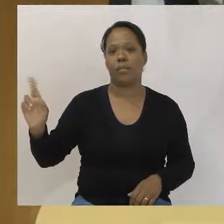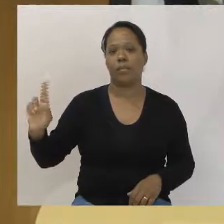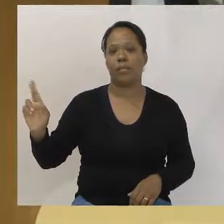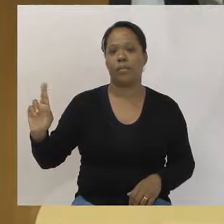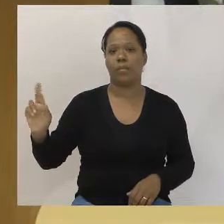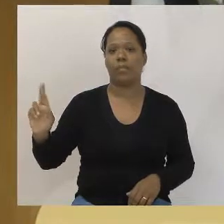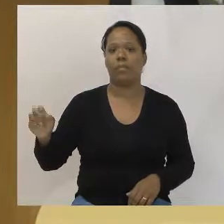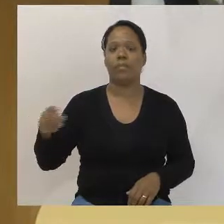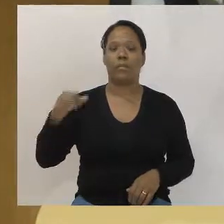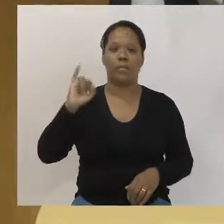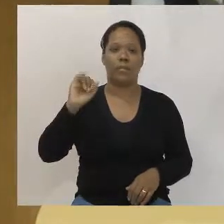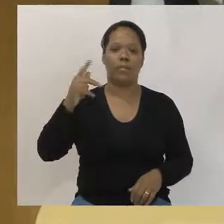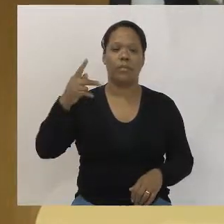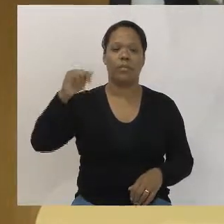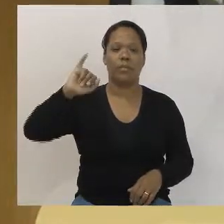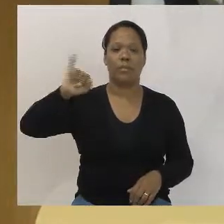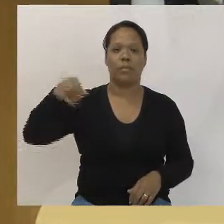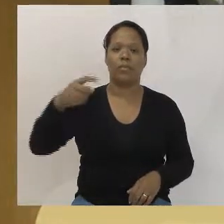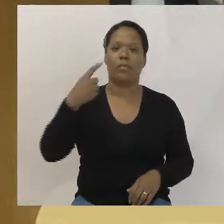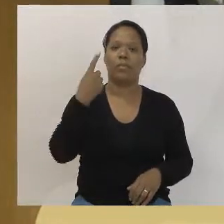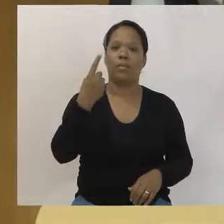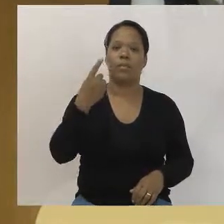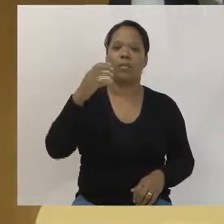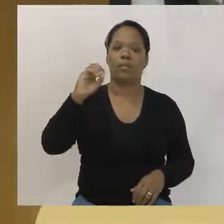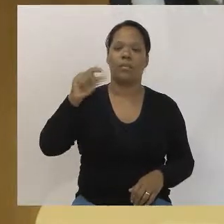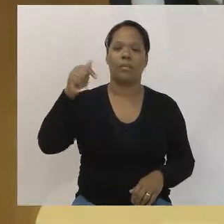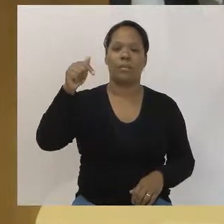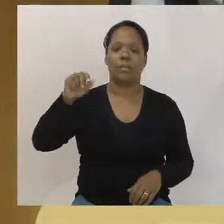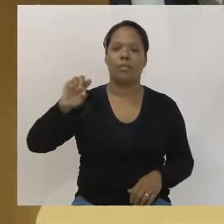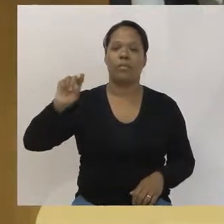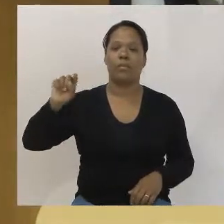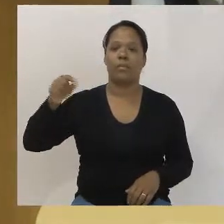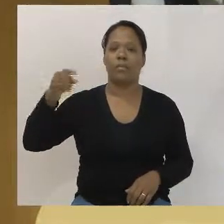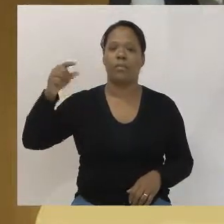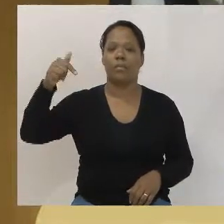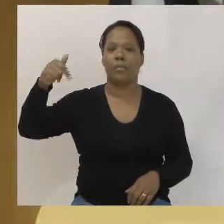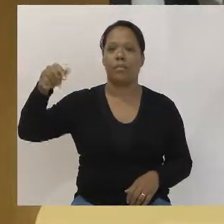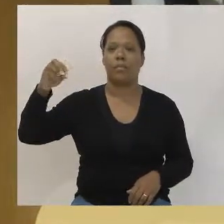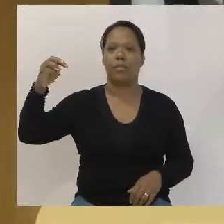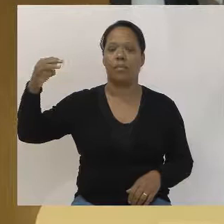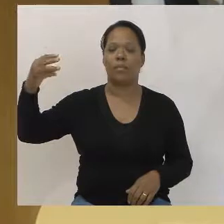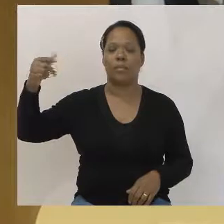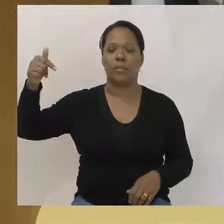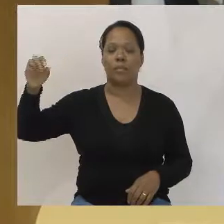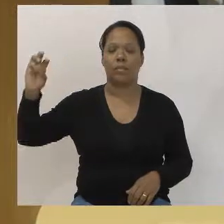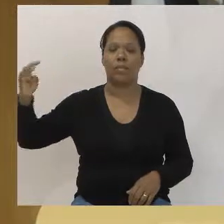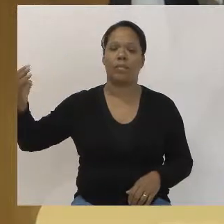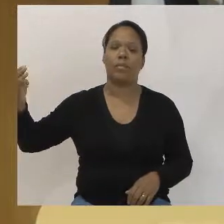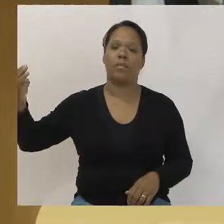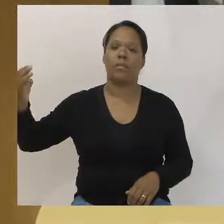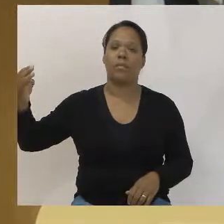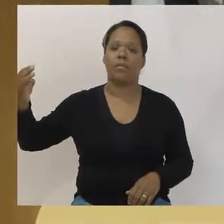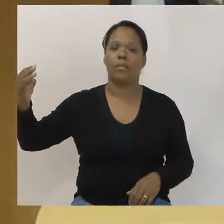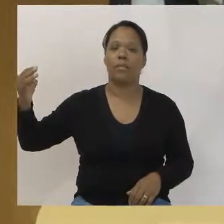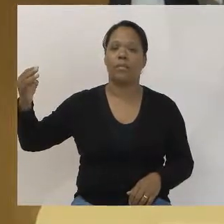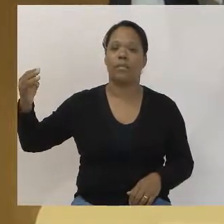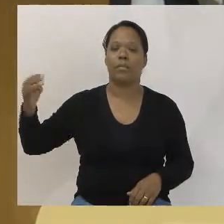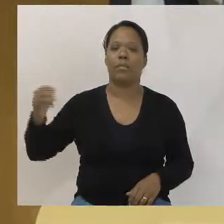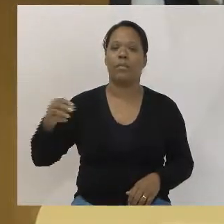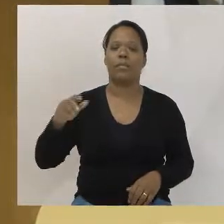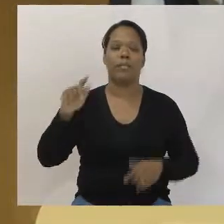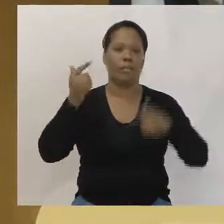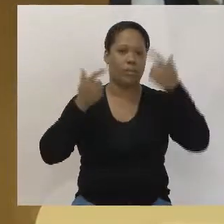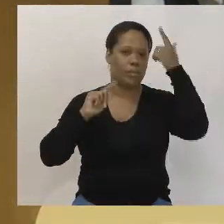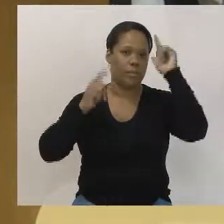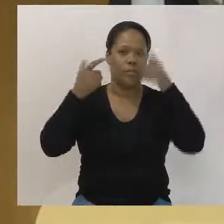ipmj 107 milhões setecentos e sessenta e três mil reais a fundação